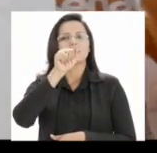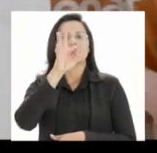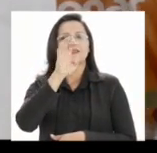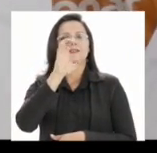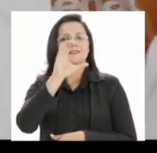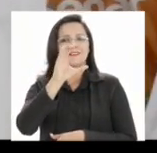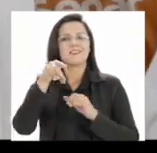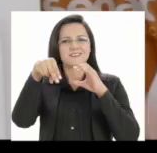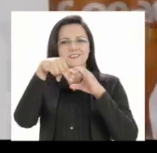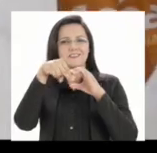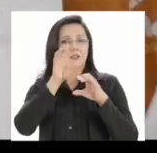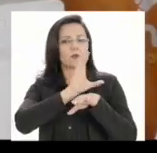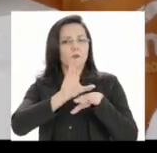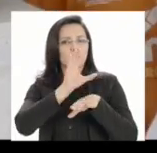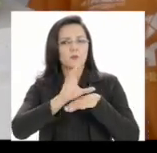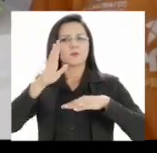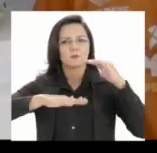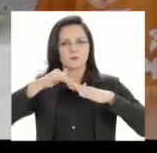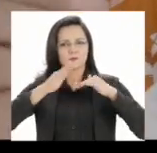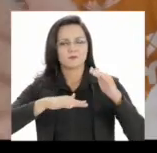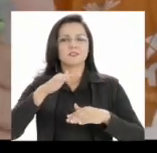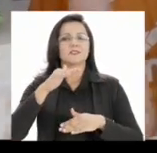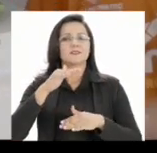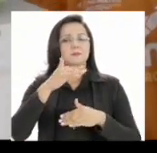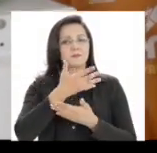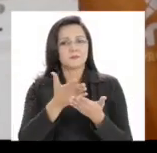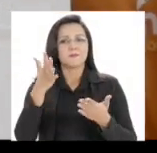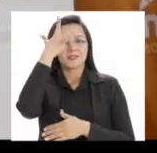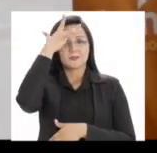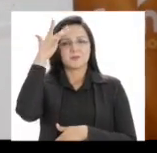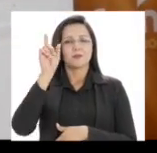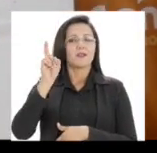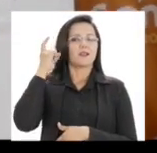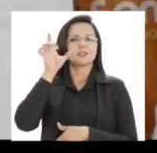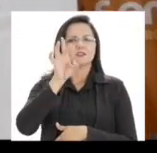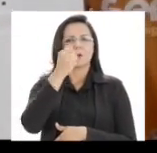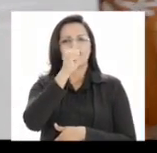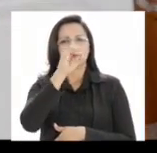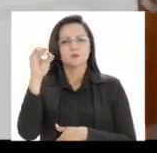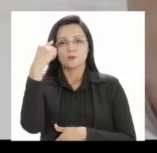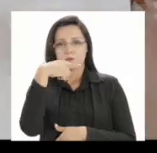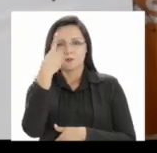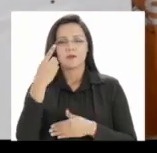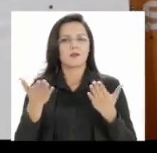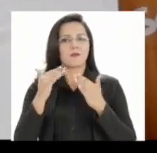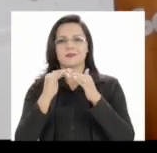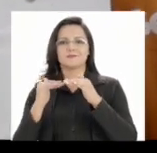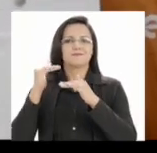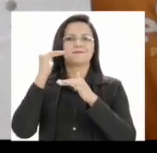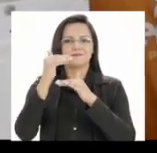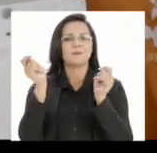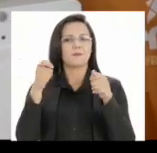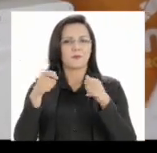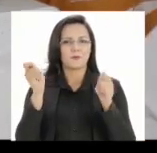para garantir uma profissão, um curso de profissionalização antes, abaixo de 800 horas, agora pode ser até acima, ou